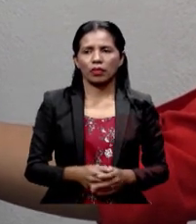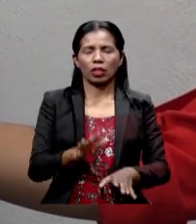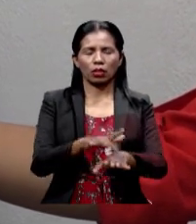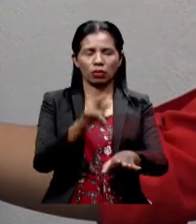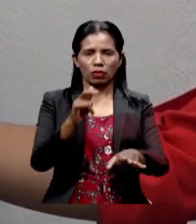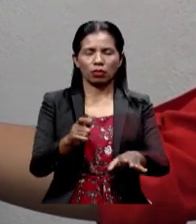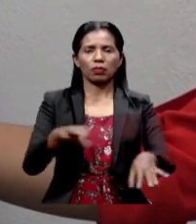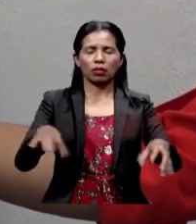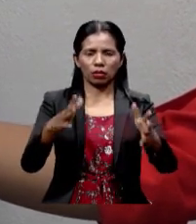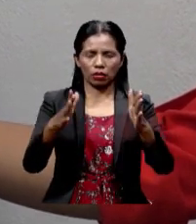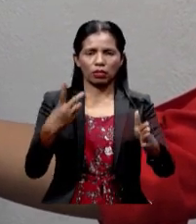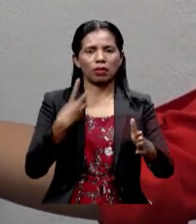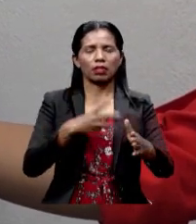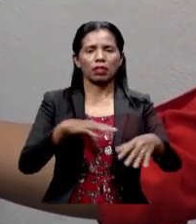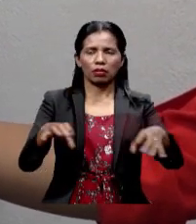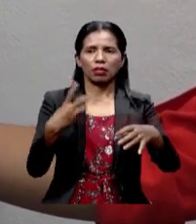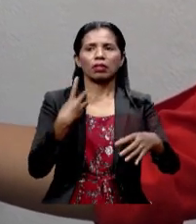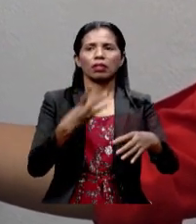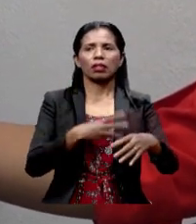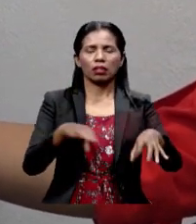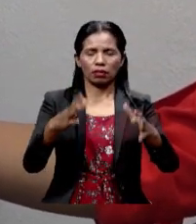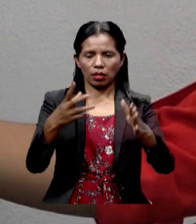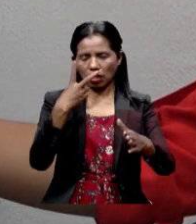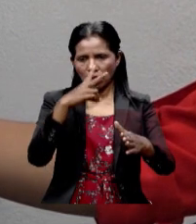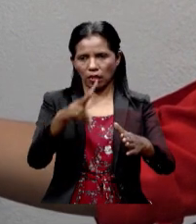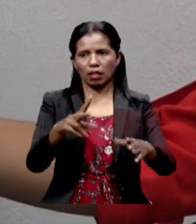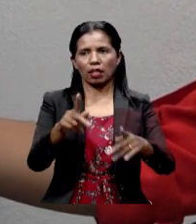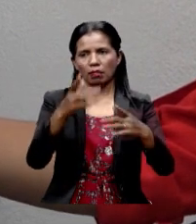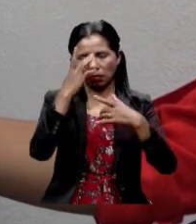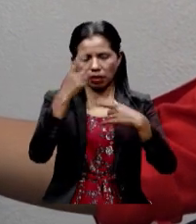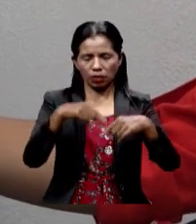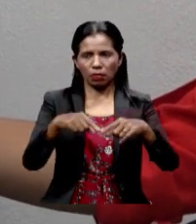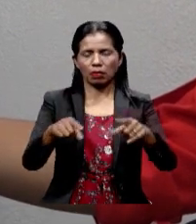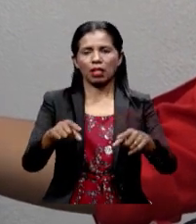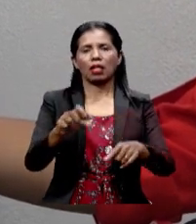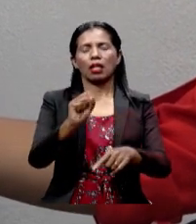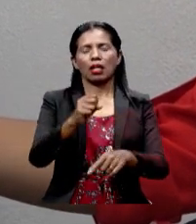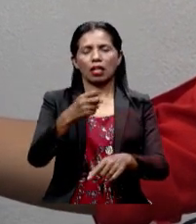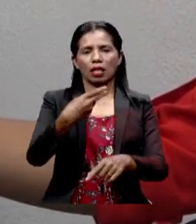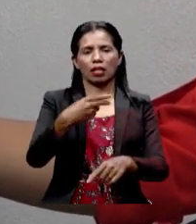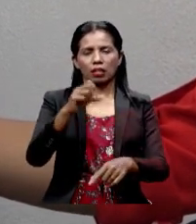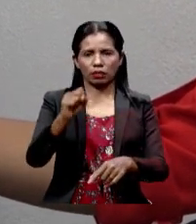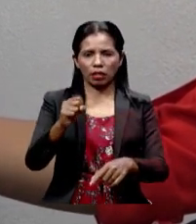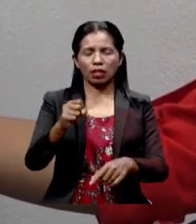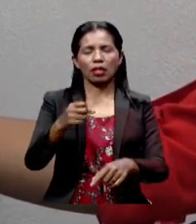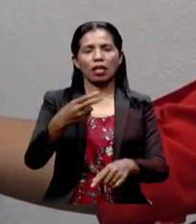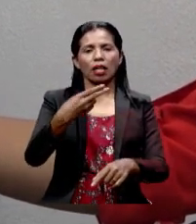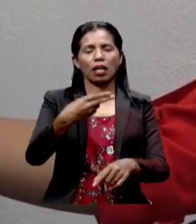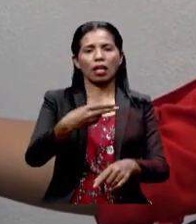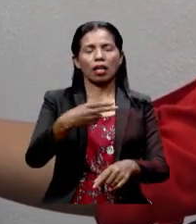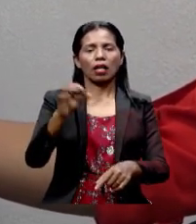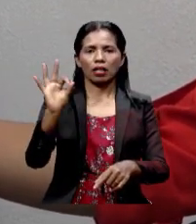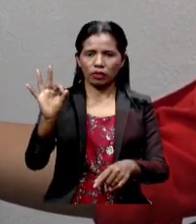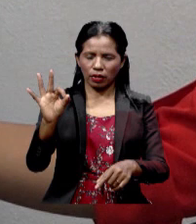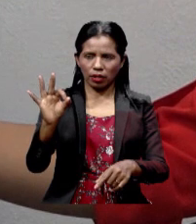ba serviço amne serviço namba itne staff sir hare kon paciente rame atu bas feve tem que halai ba quinto kove ba